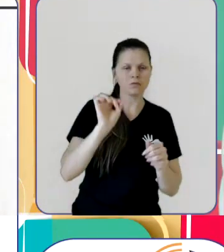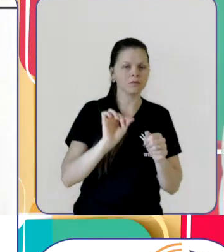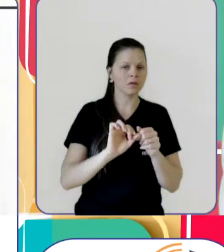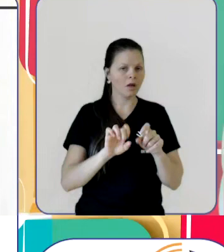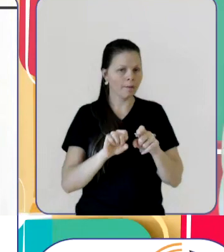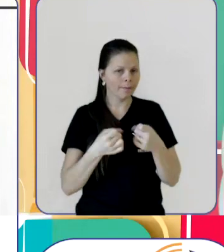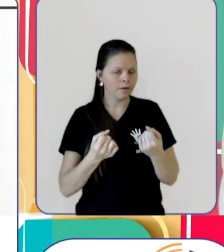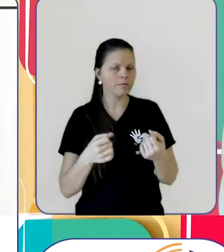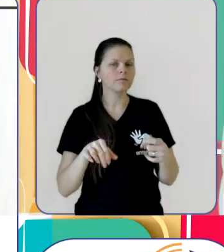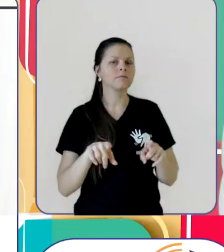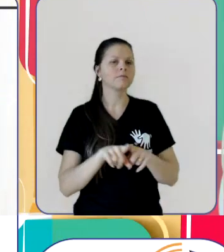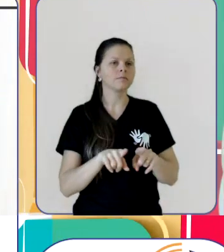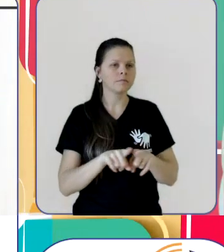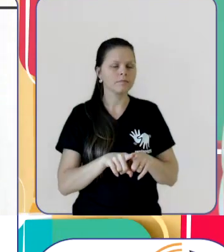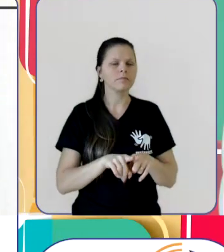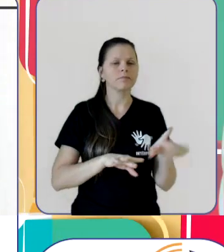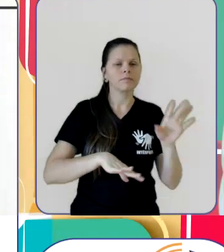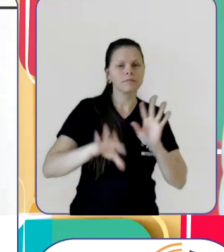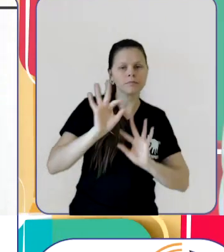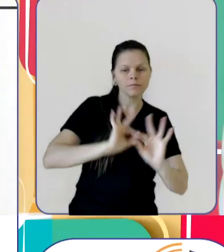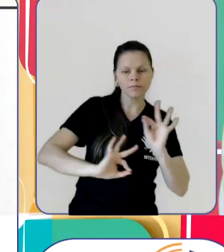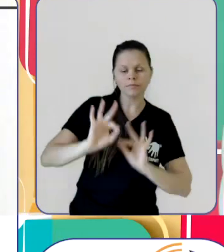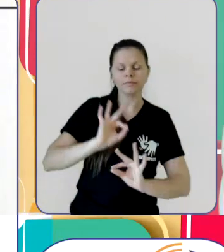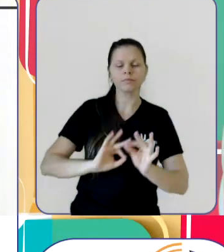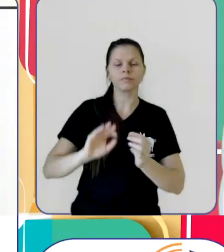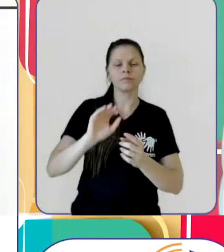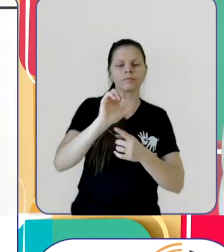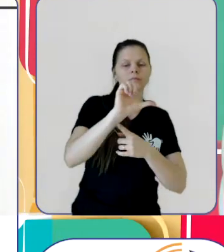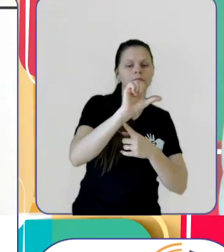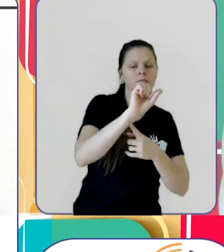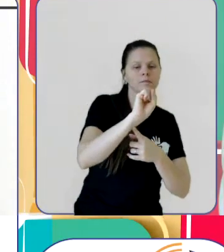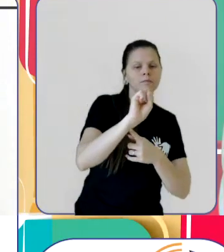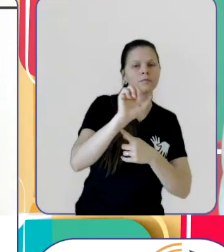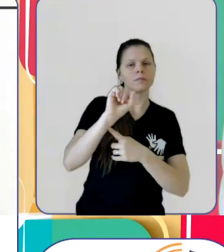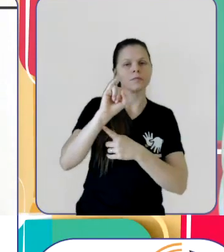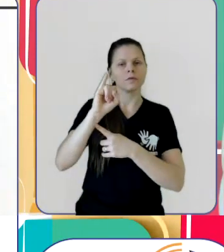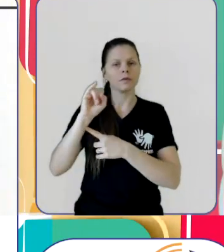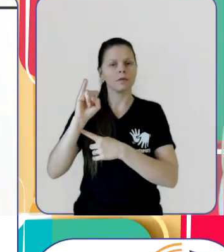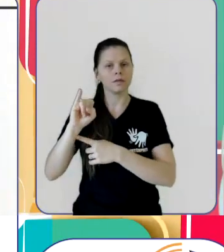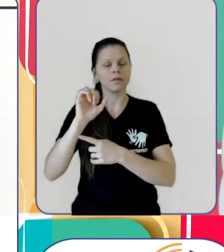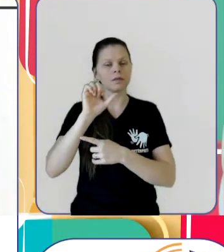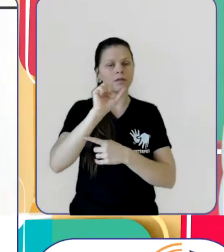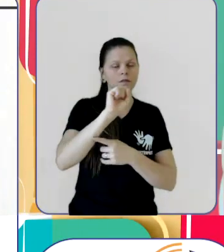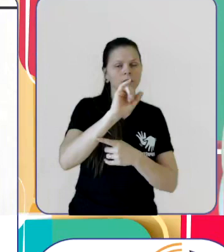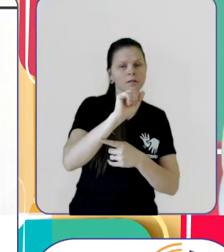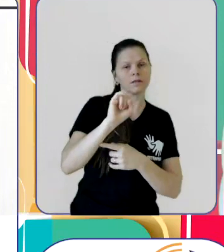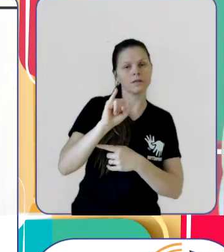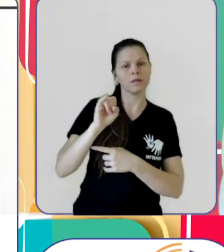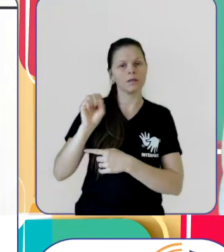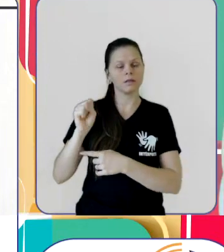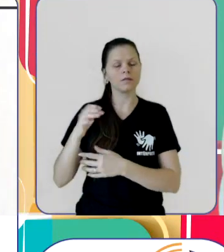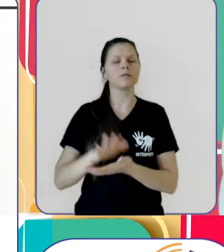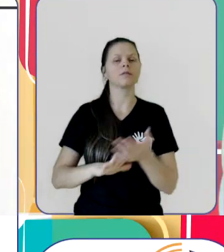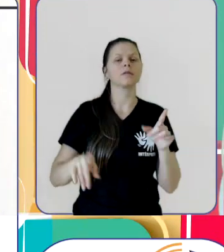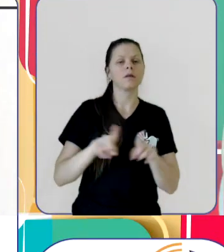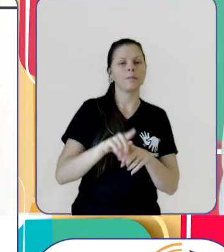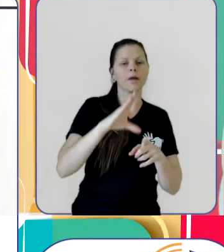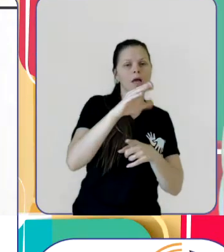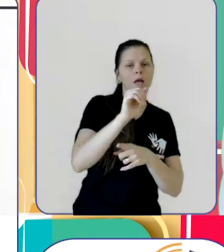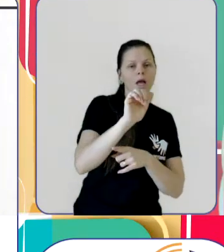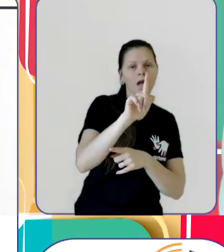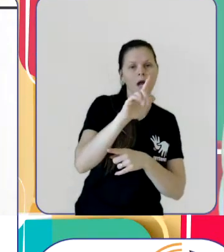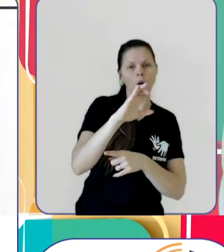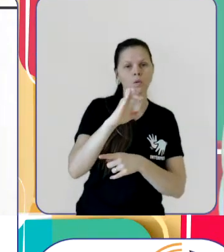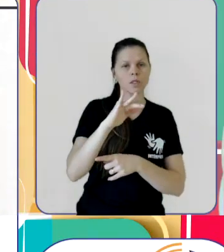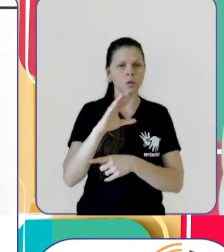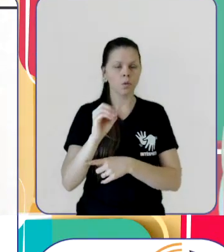ele também faz esse abastecimento, né, de sais minerais e também de cálcio. Inclusive, algumas pessoas precisam, né, tomar cálcio para fortalecer